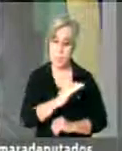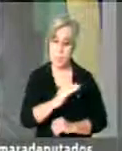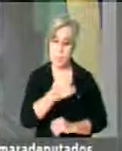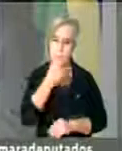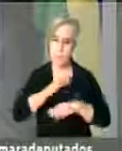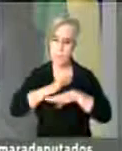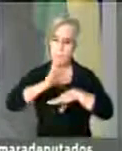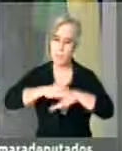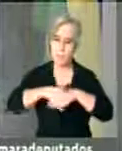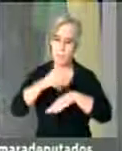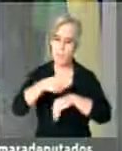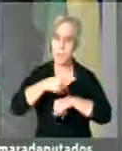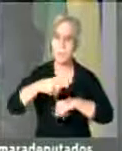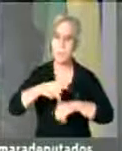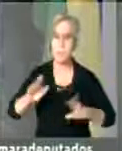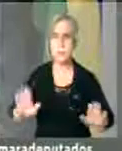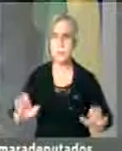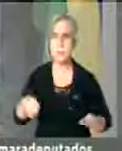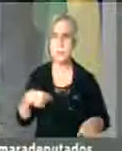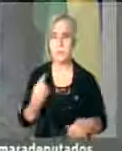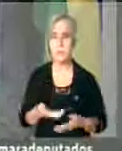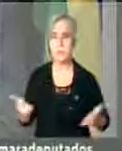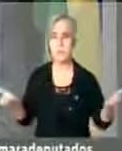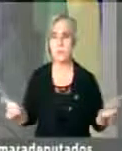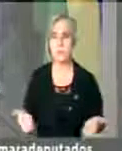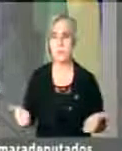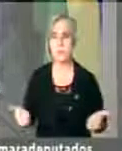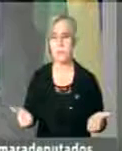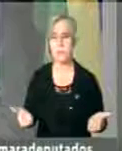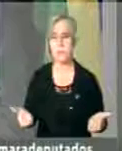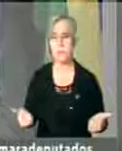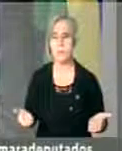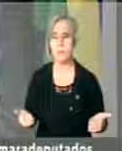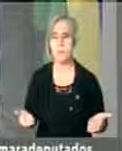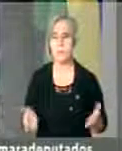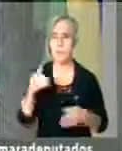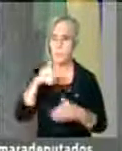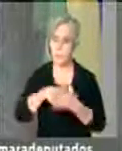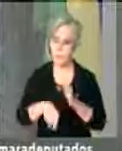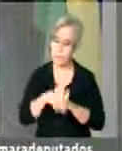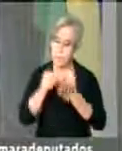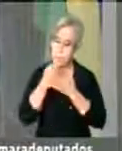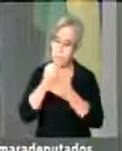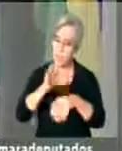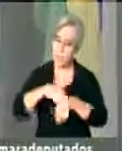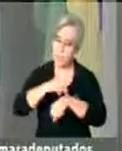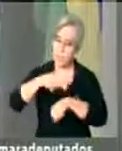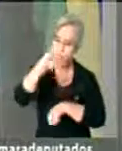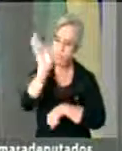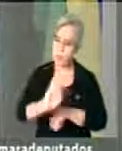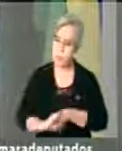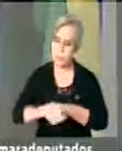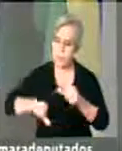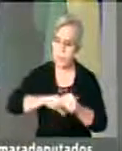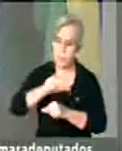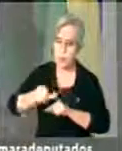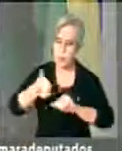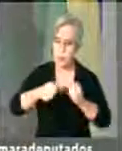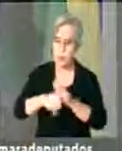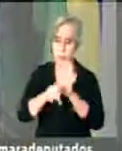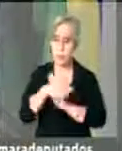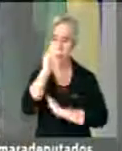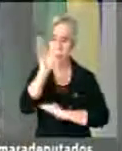do país. Nós estamos aqui exatamente para votar pelo Brasil, consertar o Brasil que